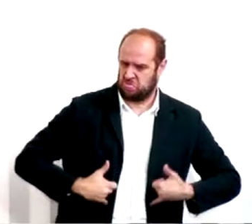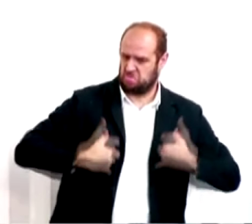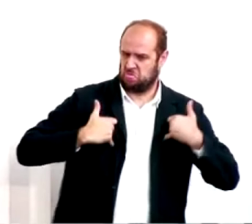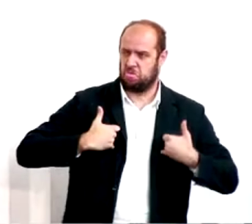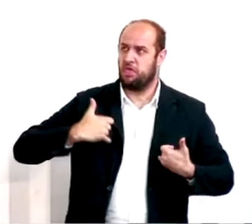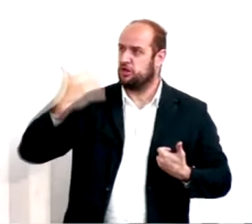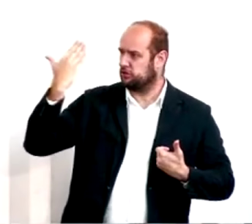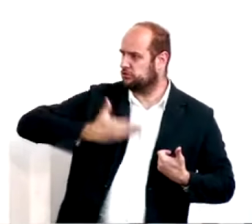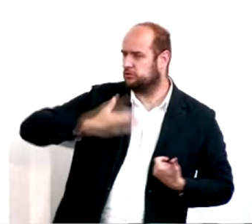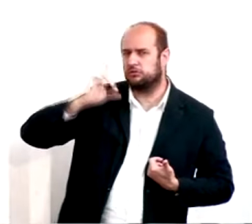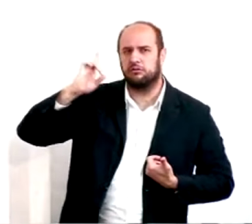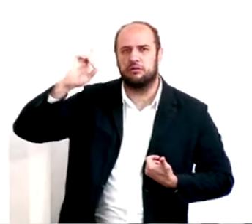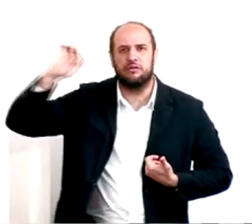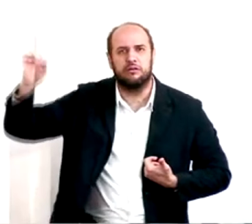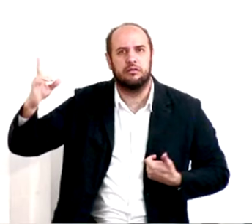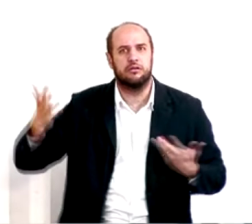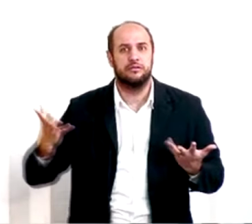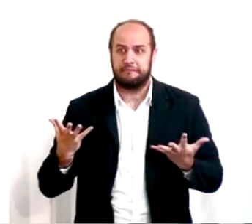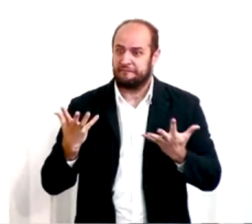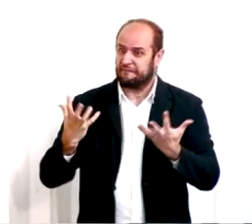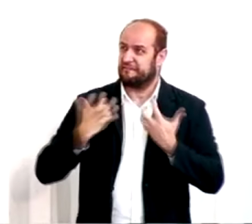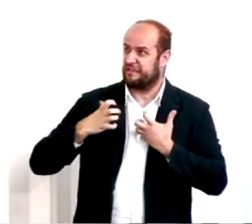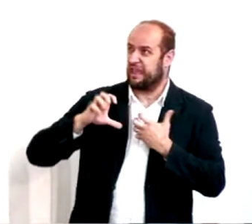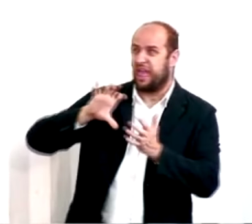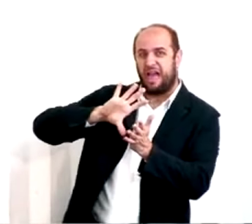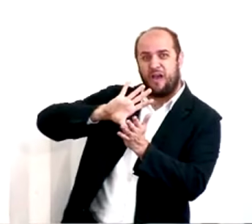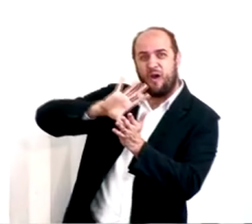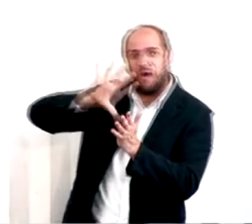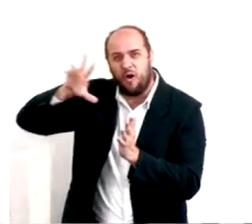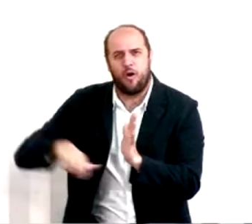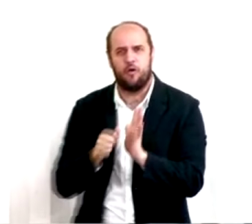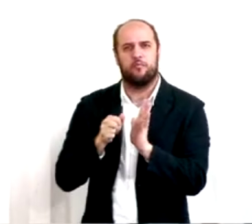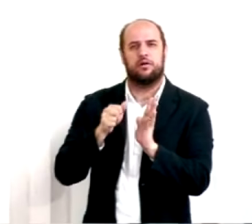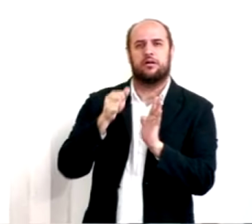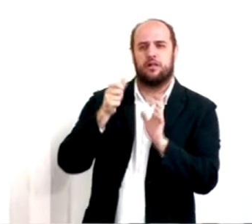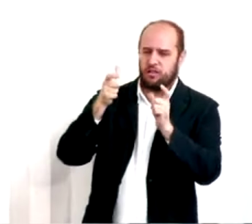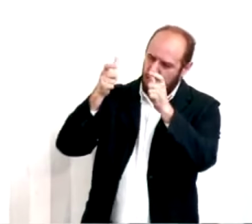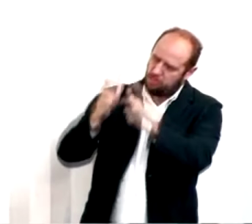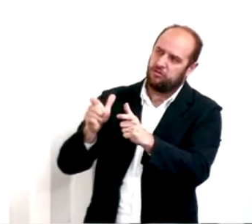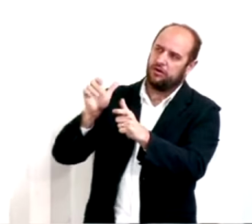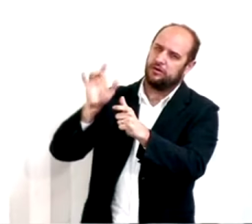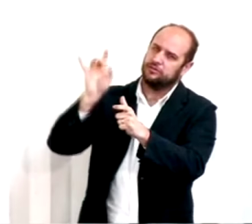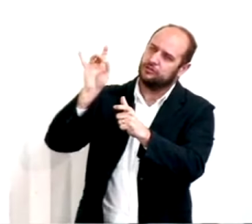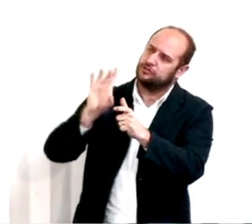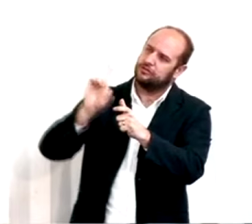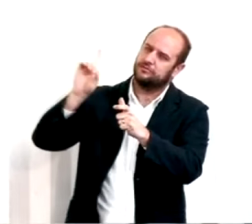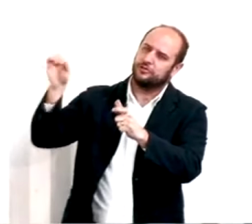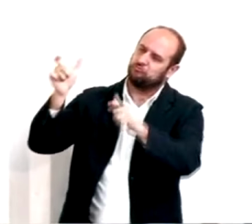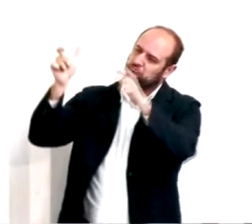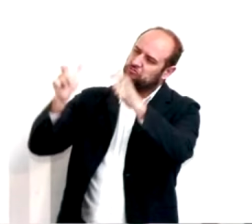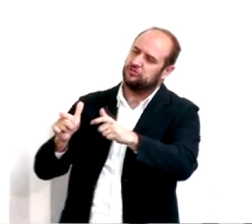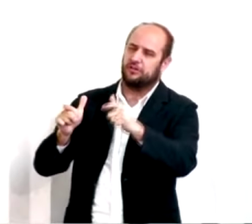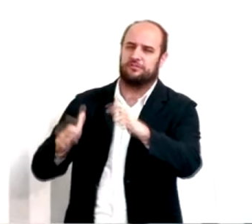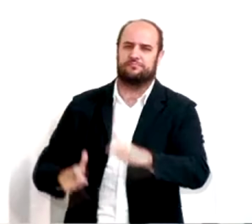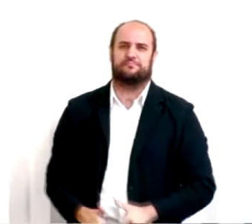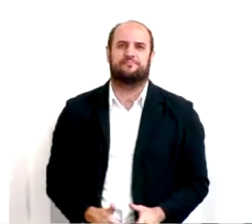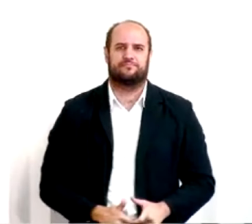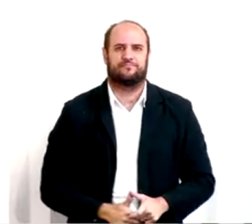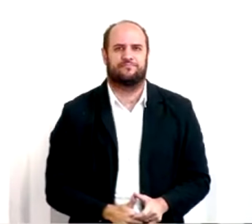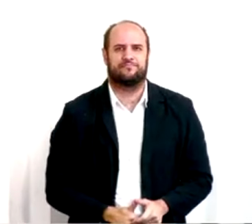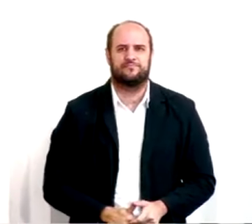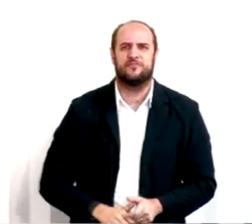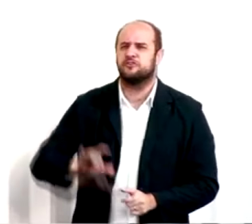de Deus estará querendo usurpar um lugar que pertence a um único o nome sobre todo o